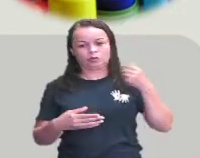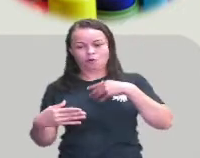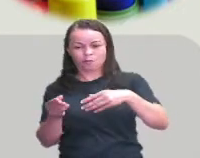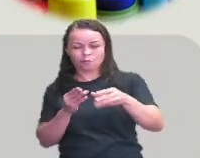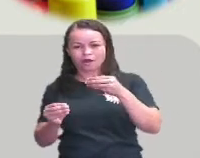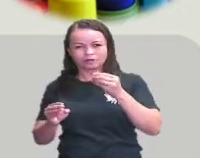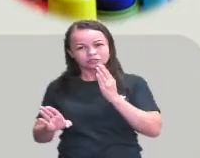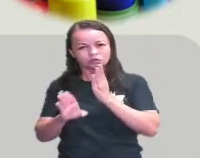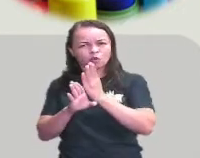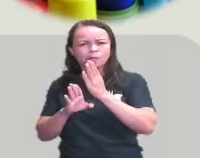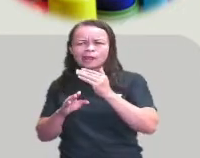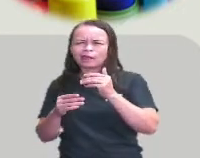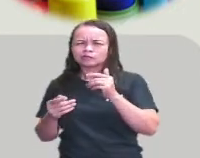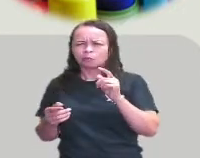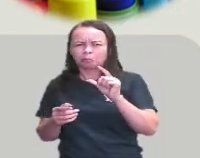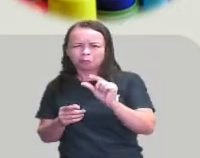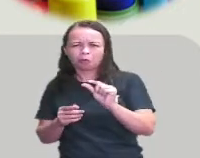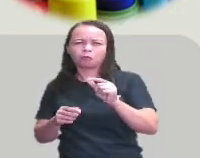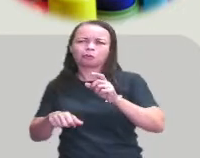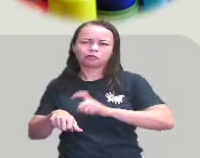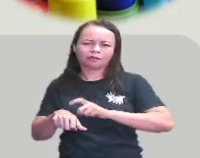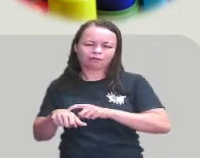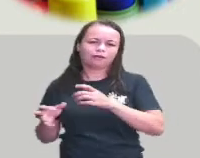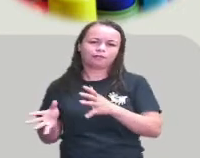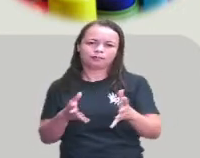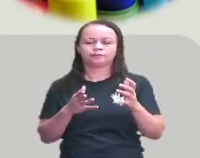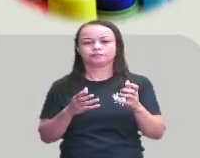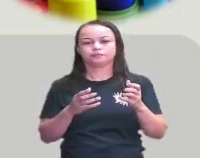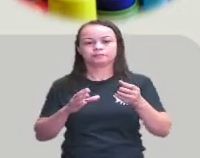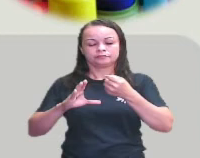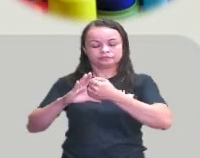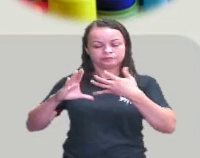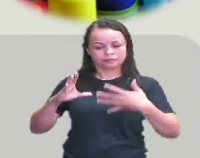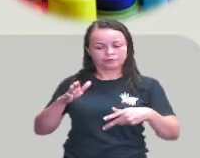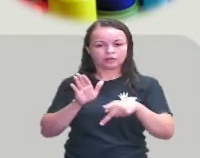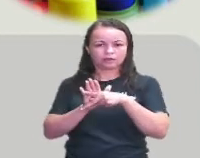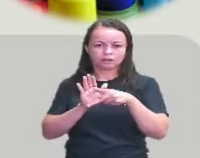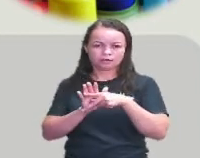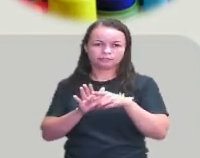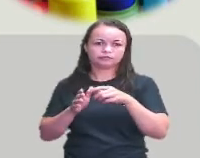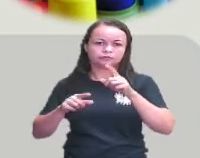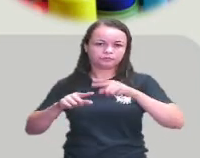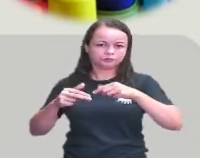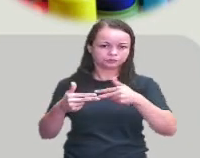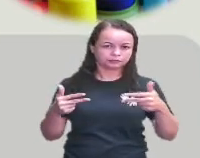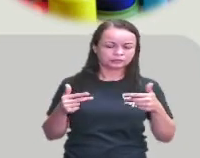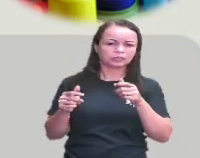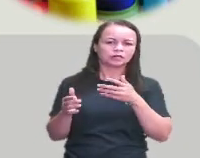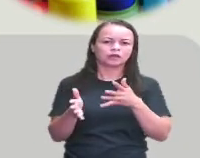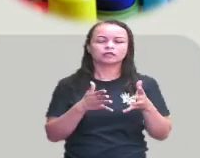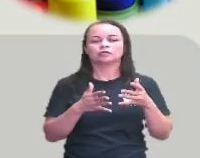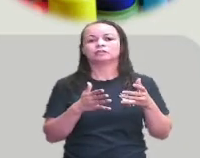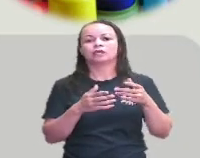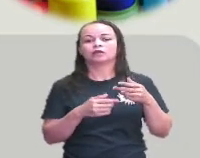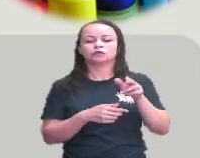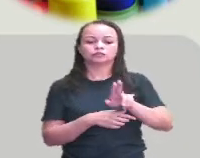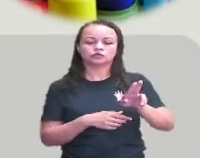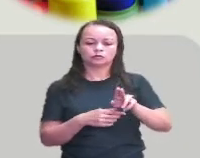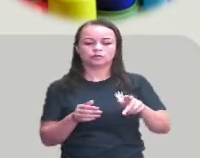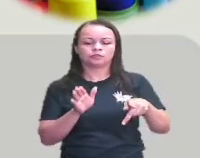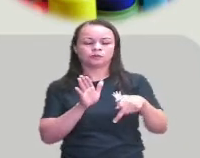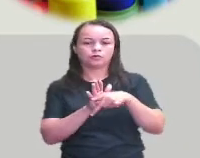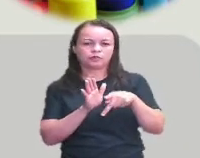recentemente. Cada material apresenta características próprias, algumas dos quais são chamadas de